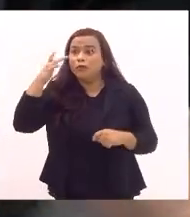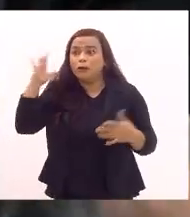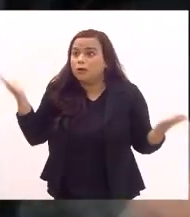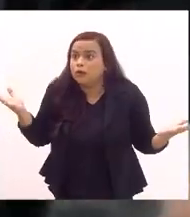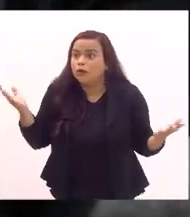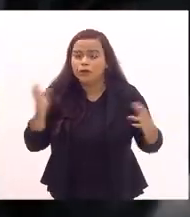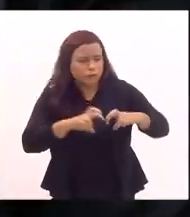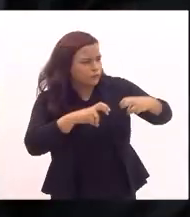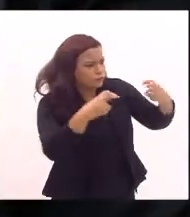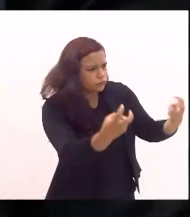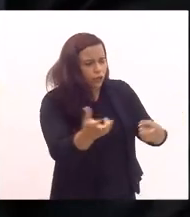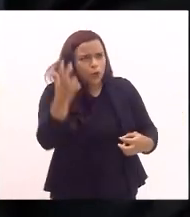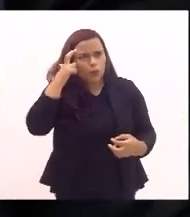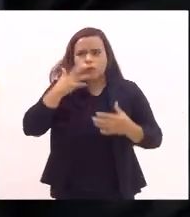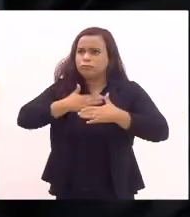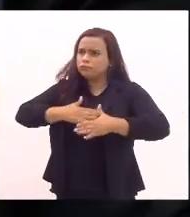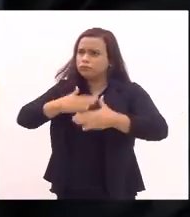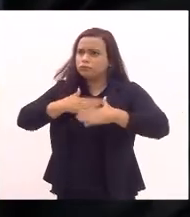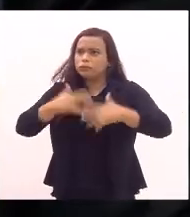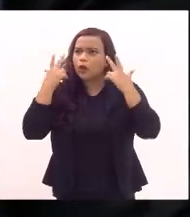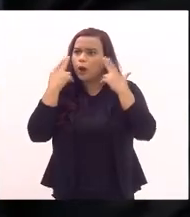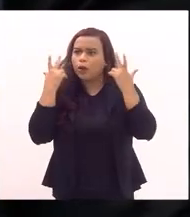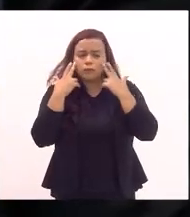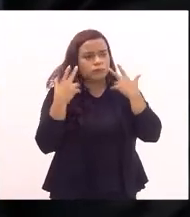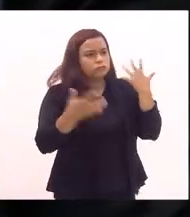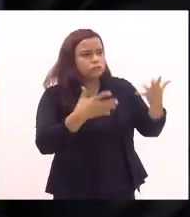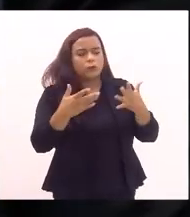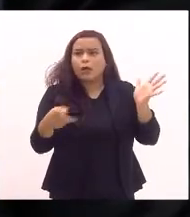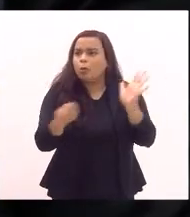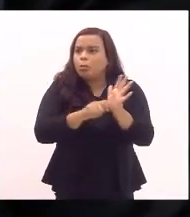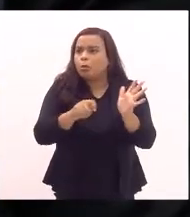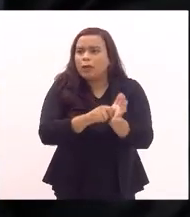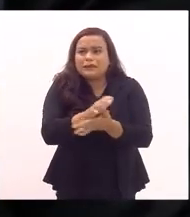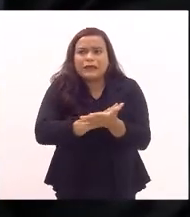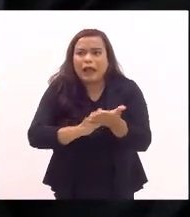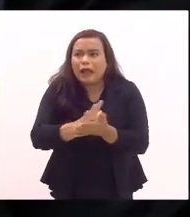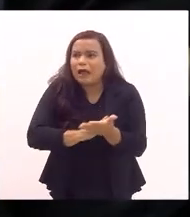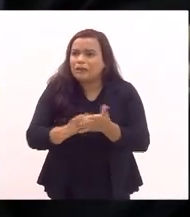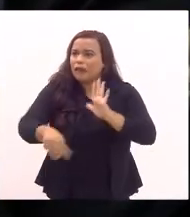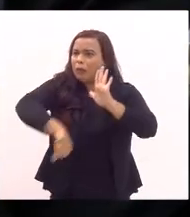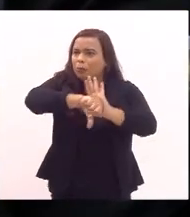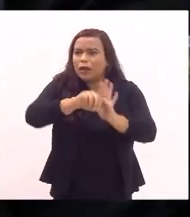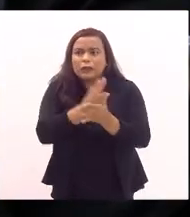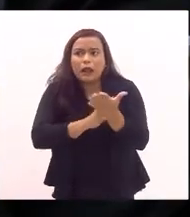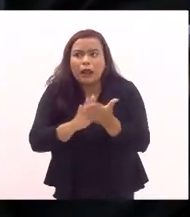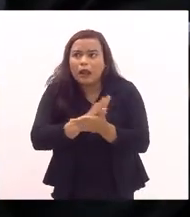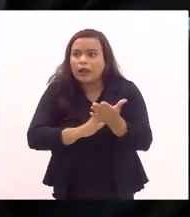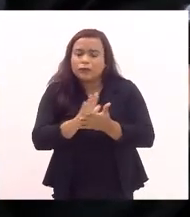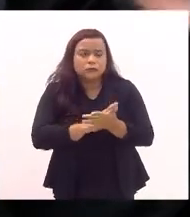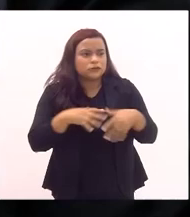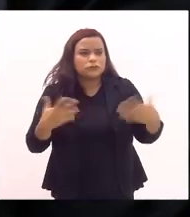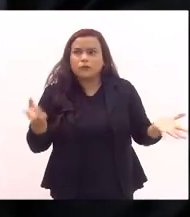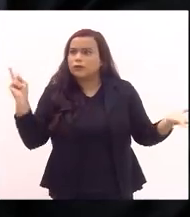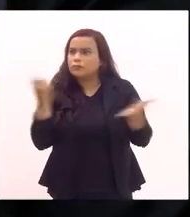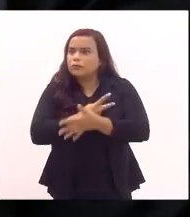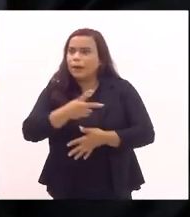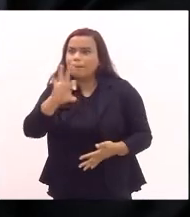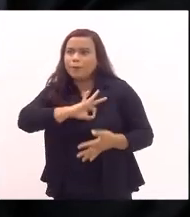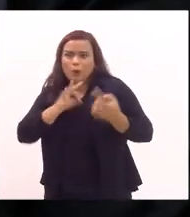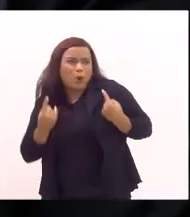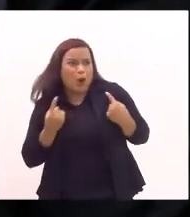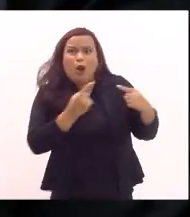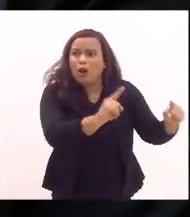roda cultural que nada tinha a ver com organizações criminosas mas com garantia de direitos para a comunidade foi atacada daquela